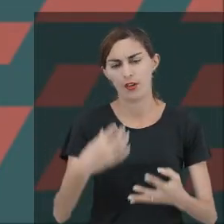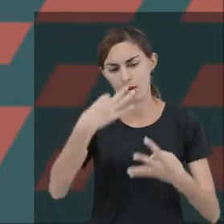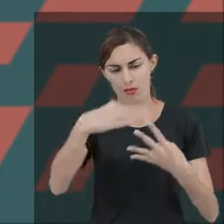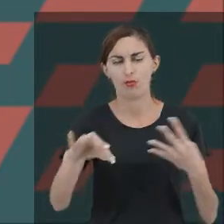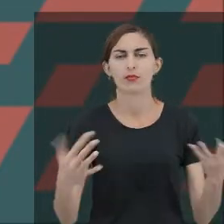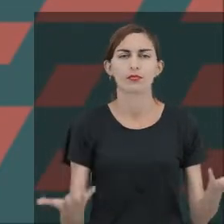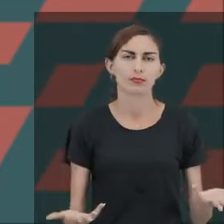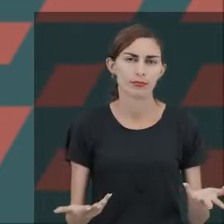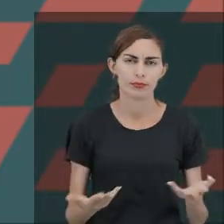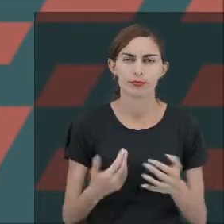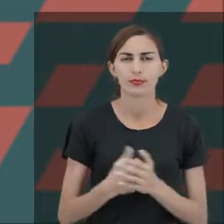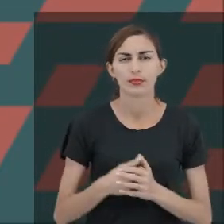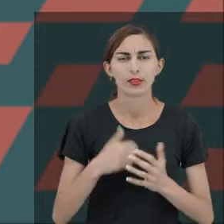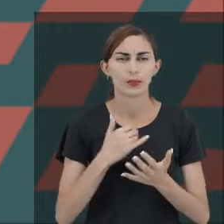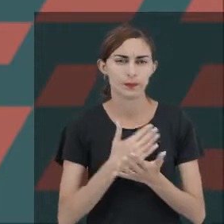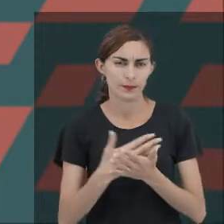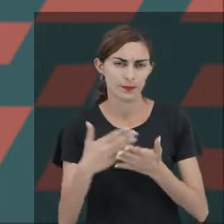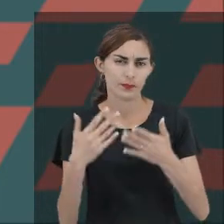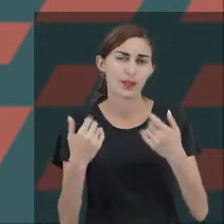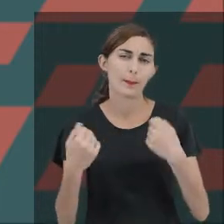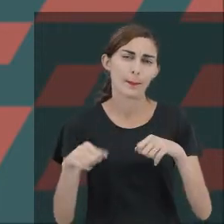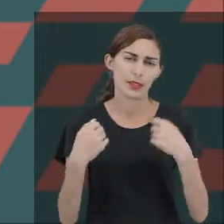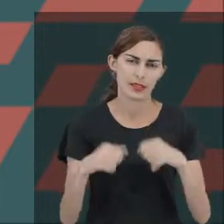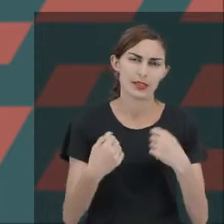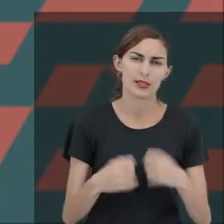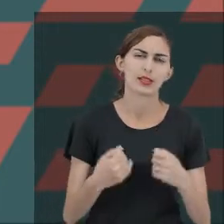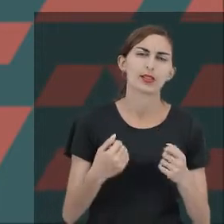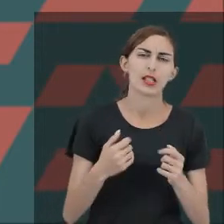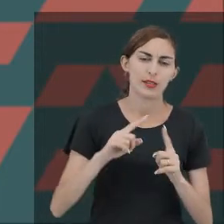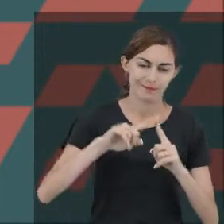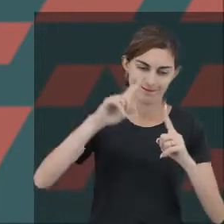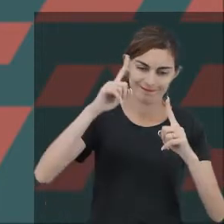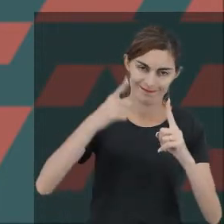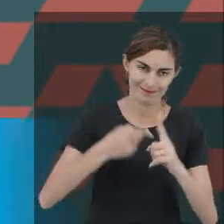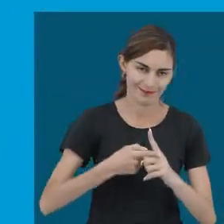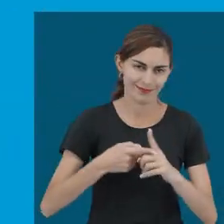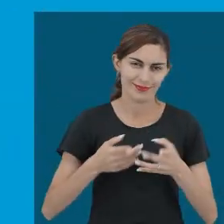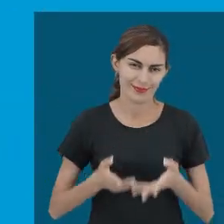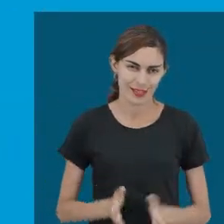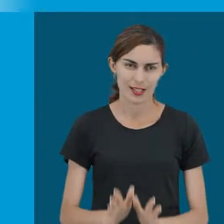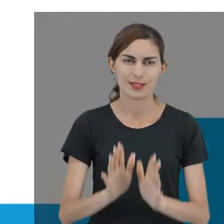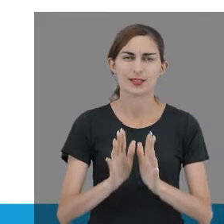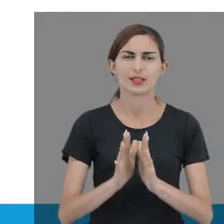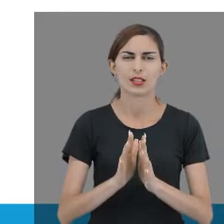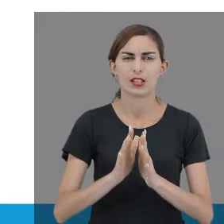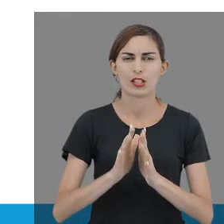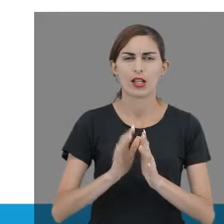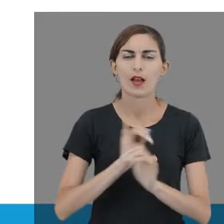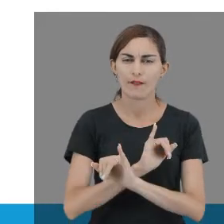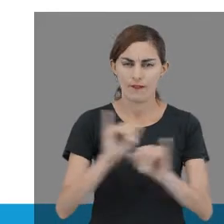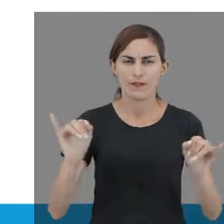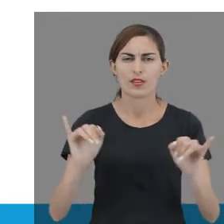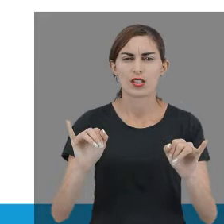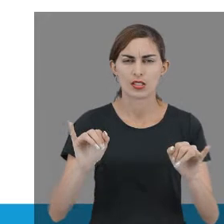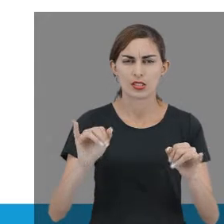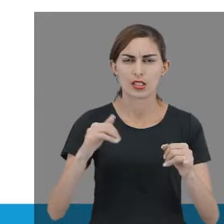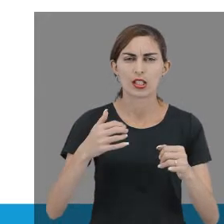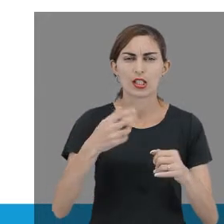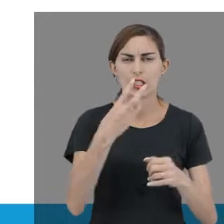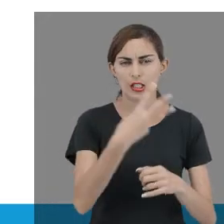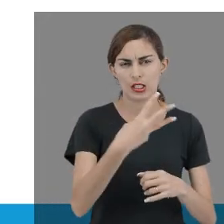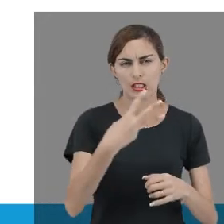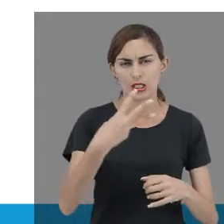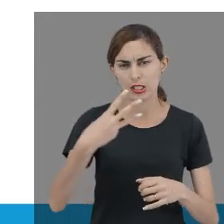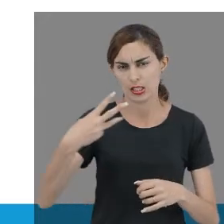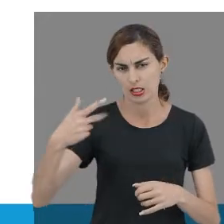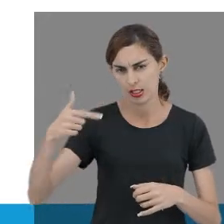Aí, medimos. Então, quais são os parâmetros? Os parâmetros variam com a idade da criança, a idade gestacional, a idade que ela nasce. Então, crianças que nascem com menos de